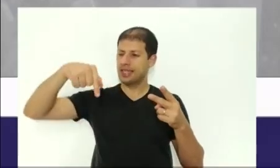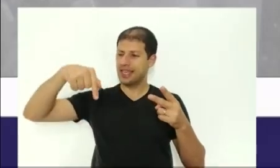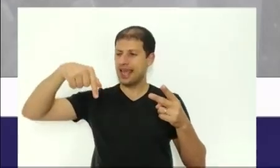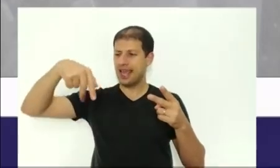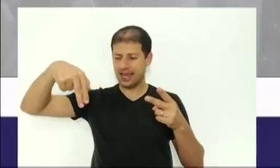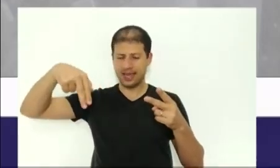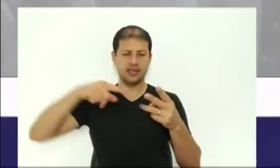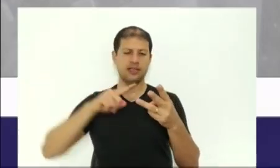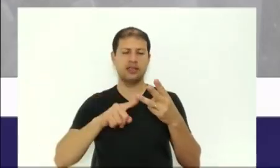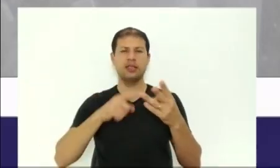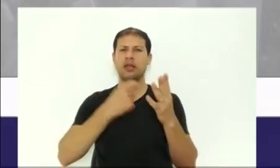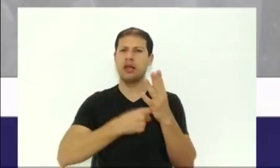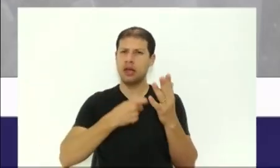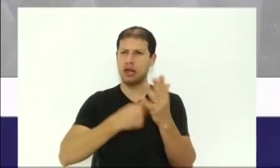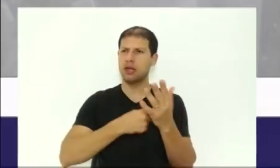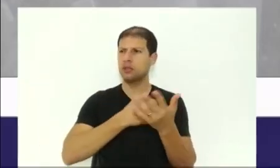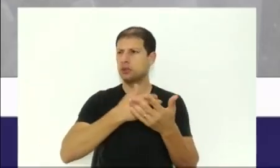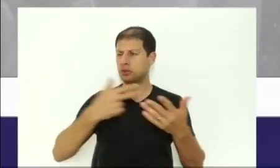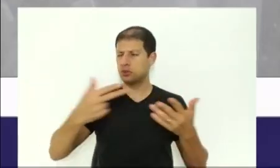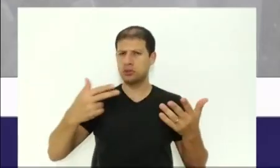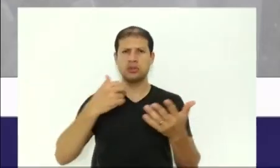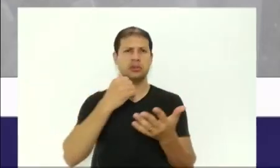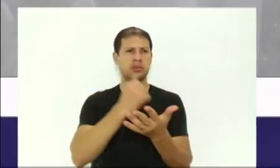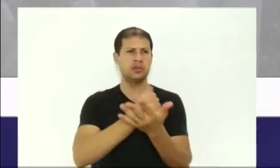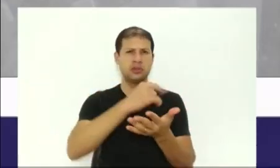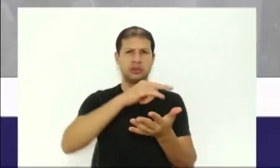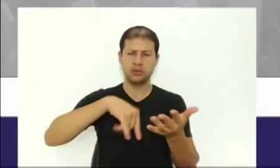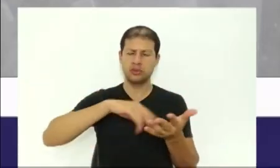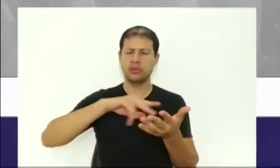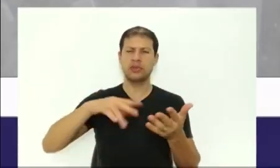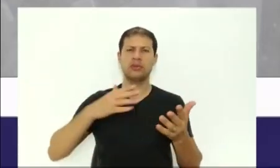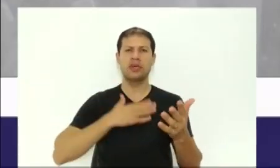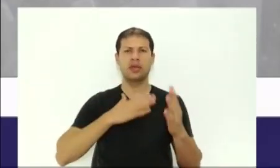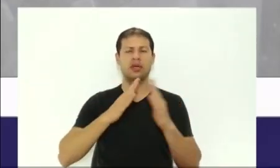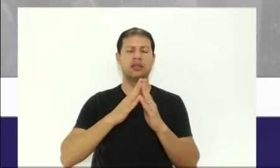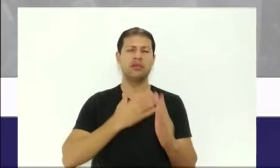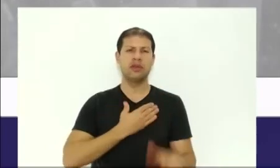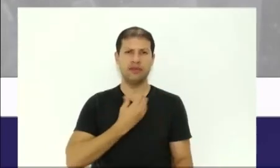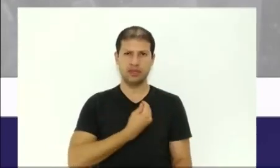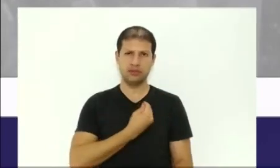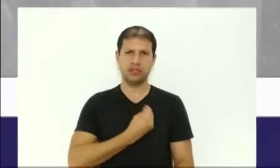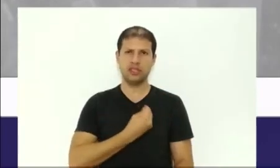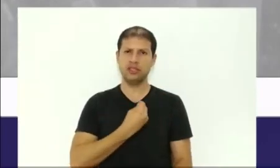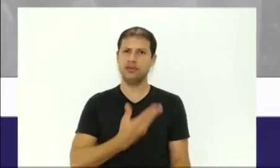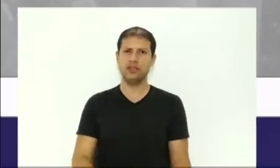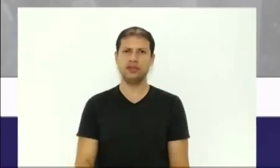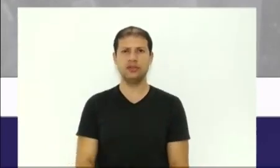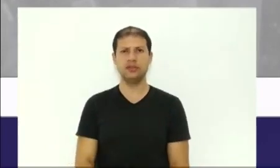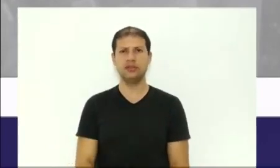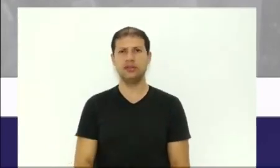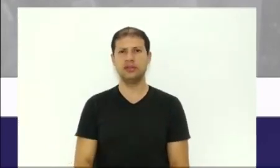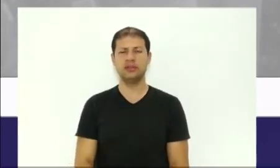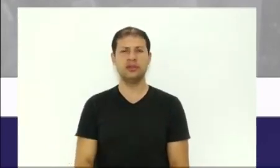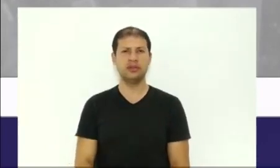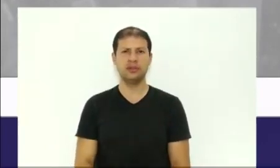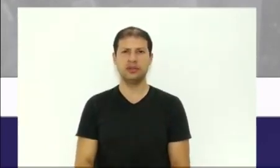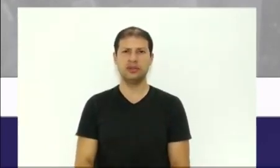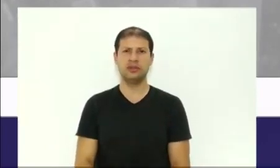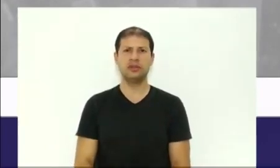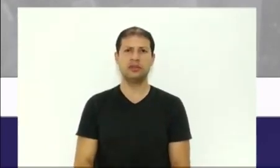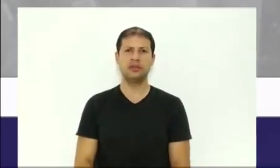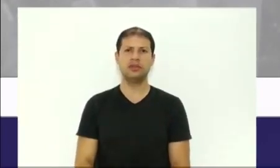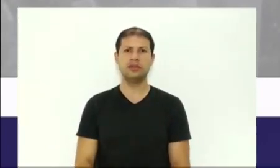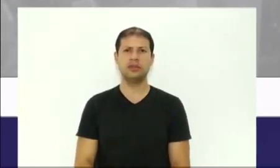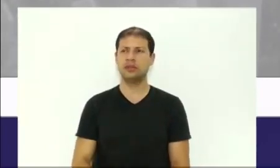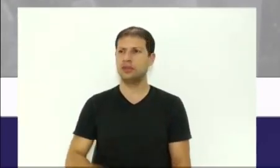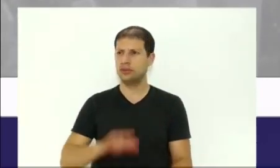empreendimentos de interesse social do Minha Casa Minha Vida. Beneficia a